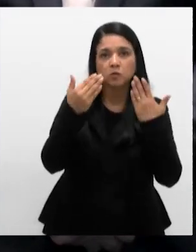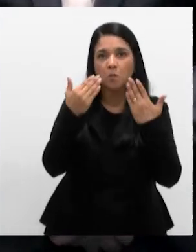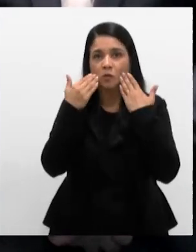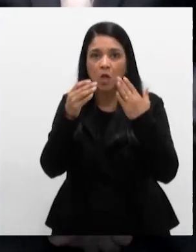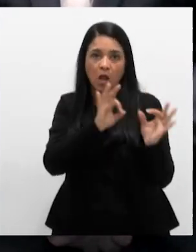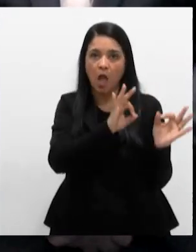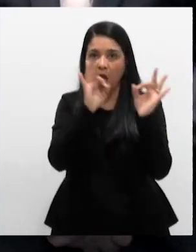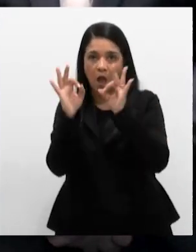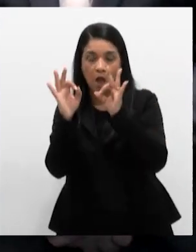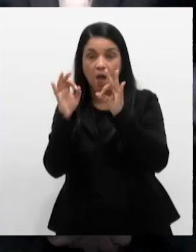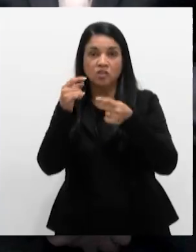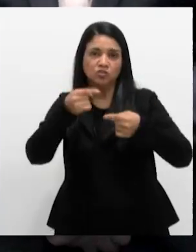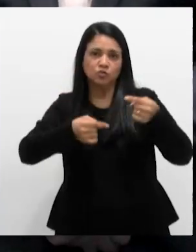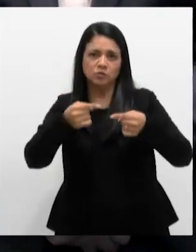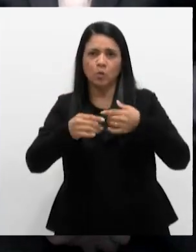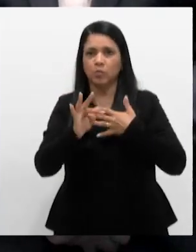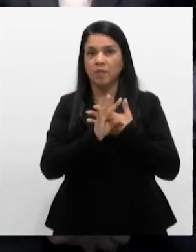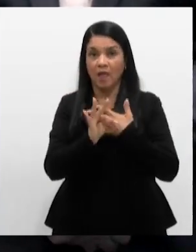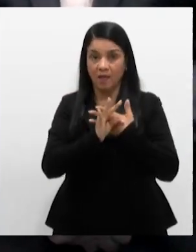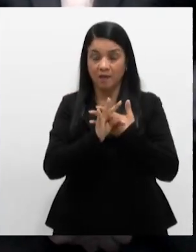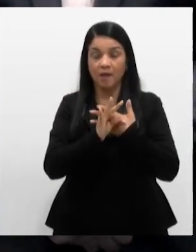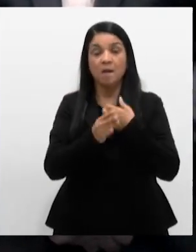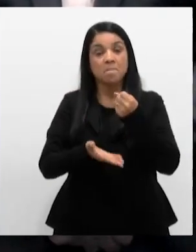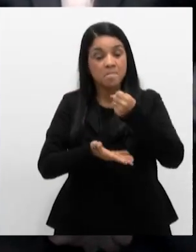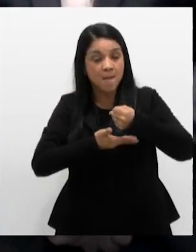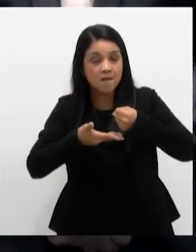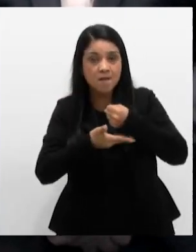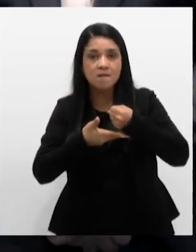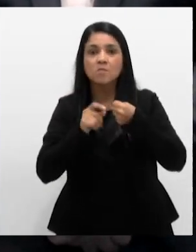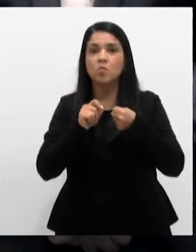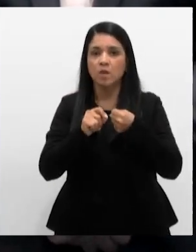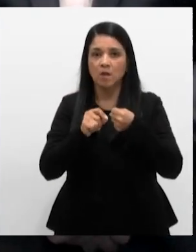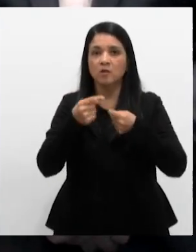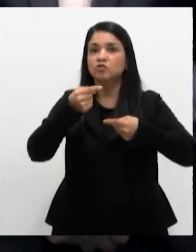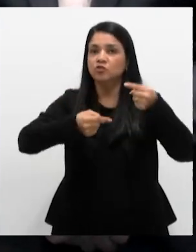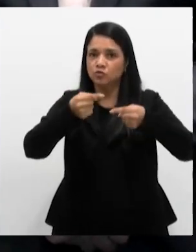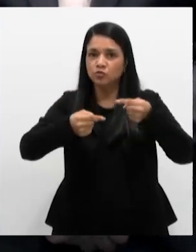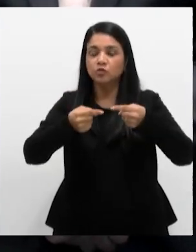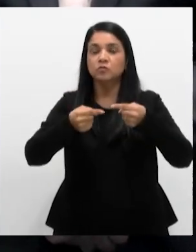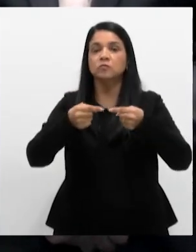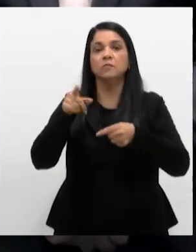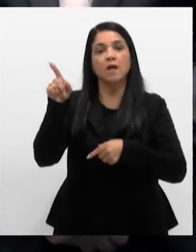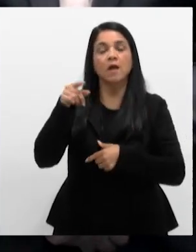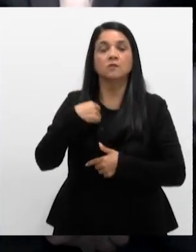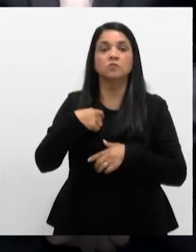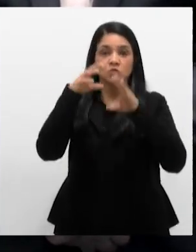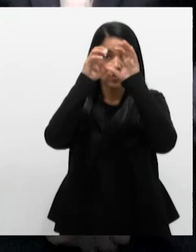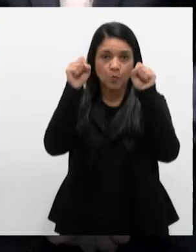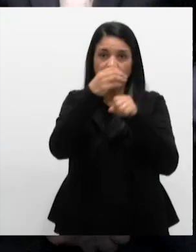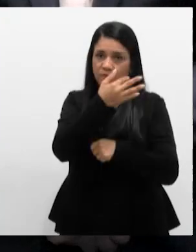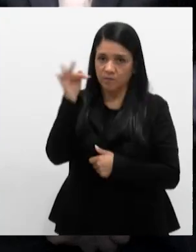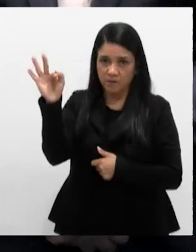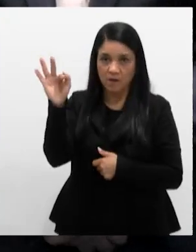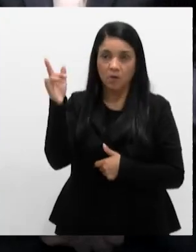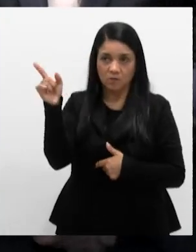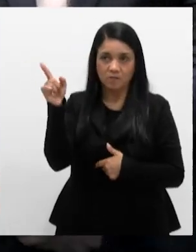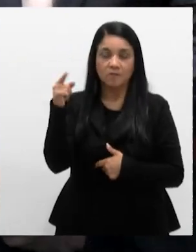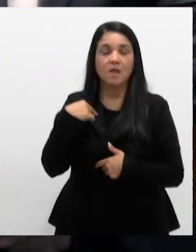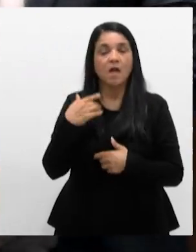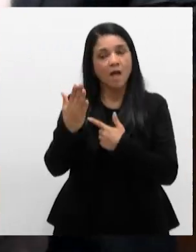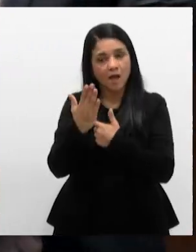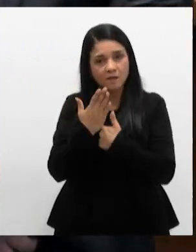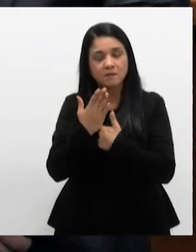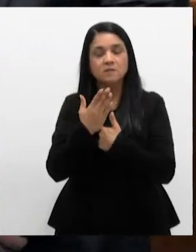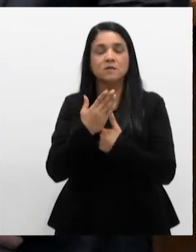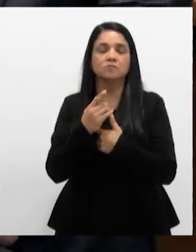assiste que a gente está tendo uma discussão técnica e baseado naquilo que está sendo discutido também no Supremo Tribunal Federal, e agradecendo mais uma vez a contribuição do